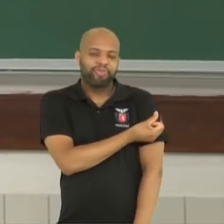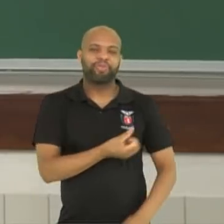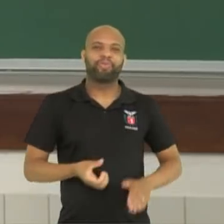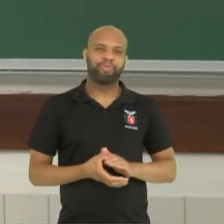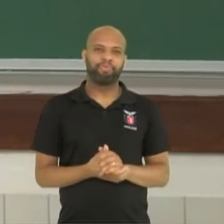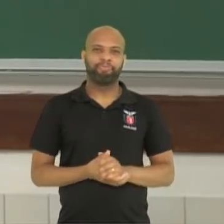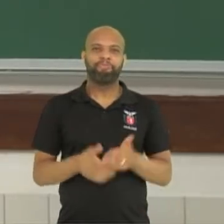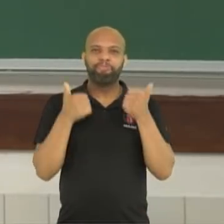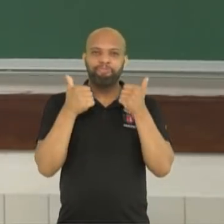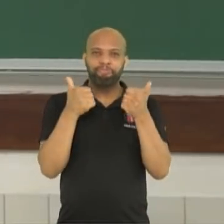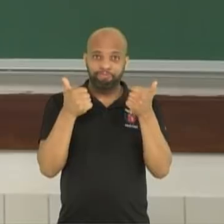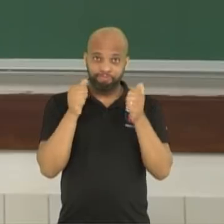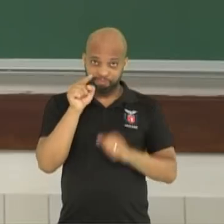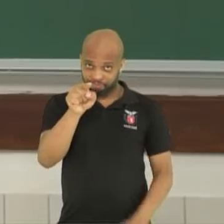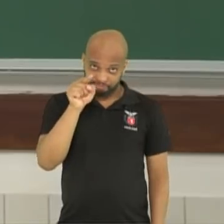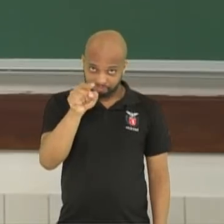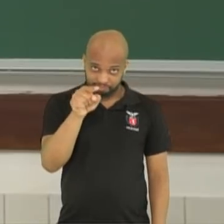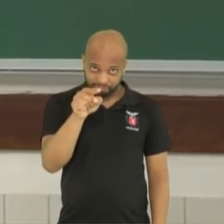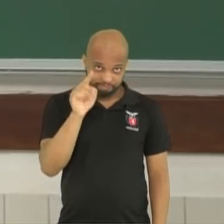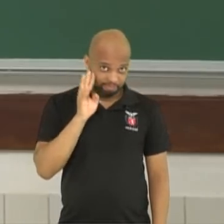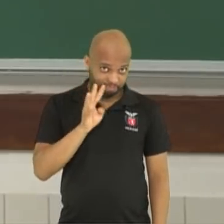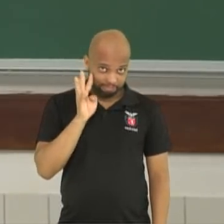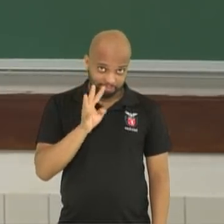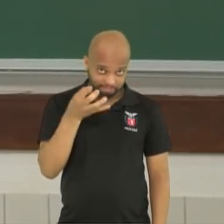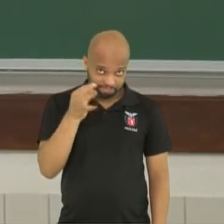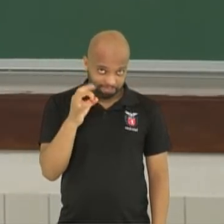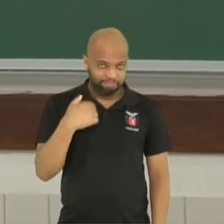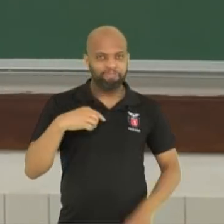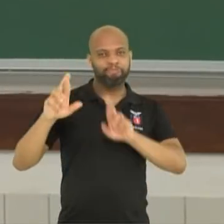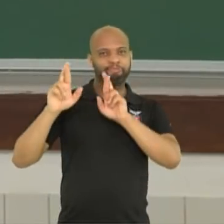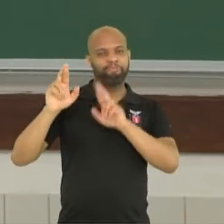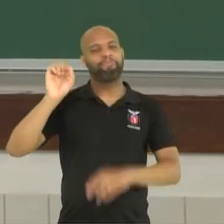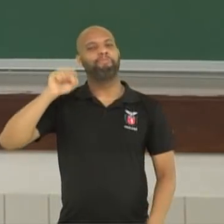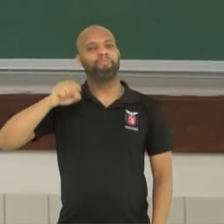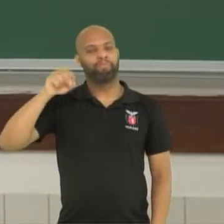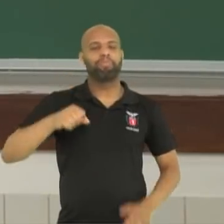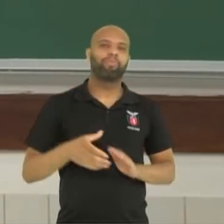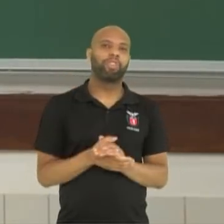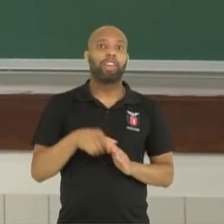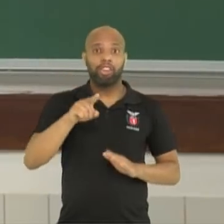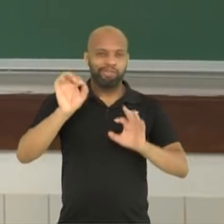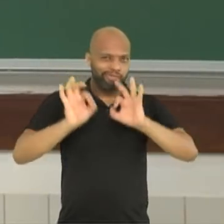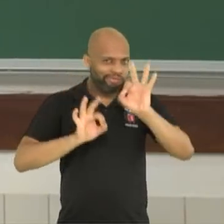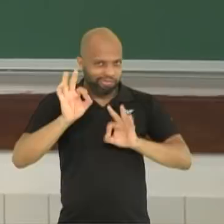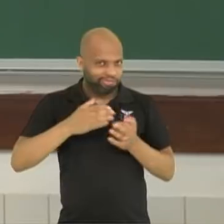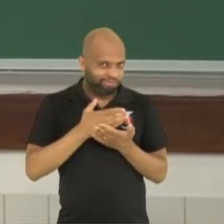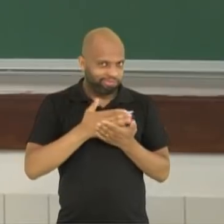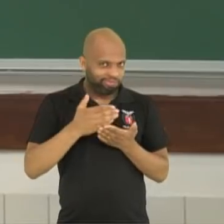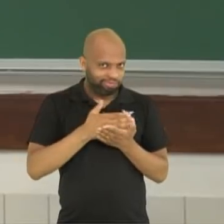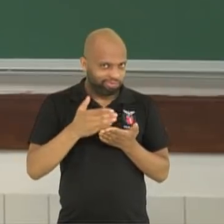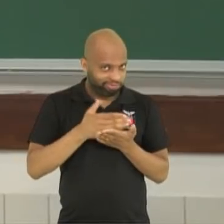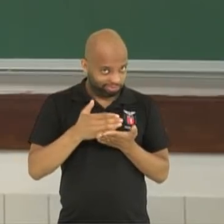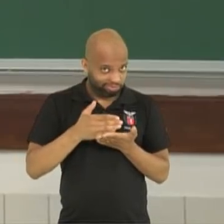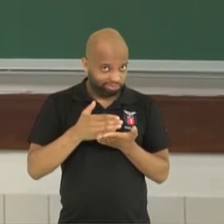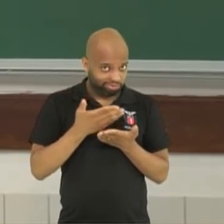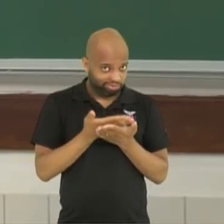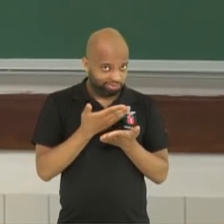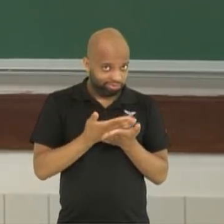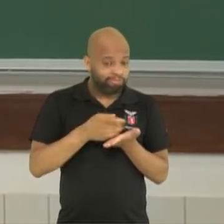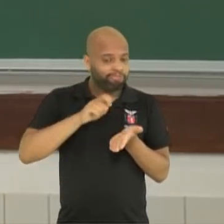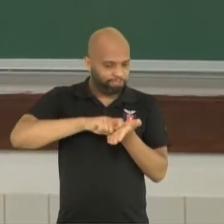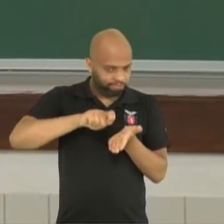ano. Tudo bem com você? Tudo legal aí? Espero que sim. Tá bom? Estão preparados então para anotar algumas informações da